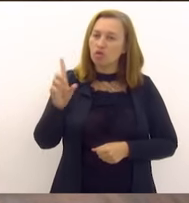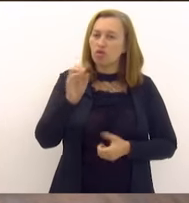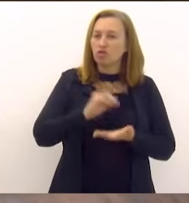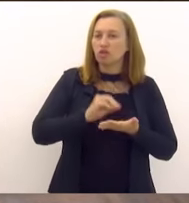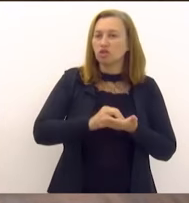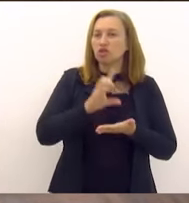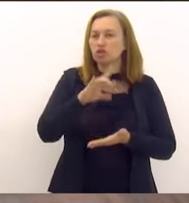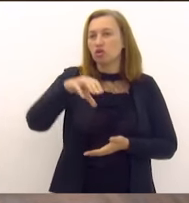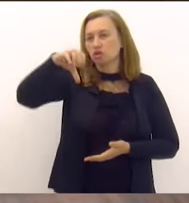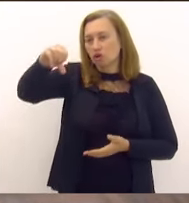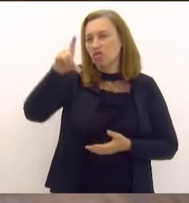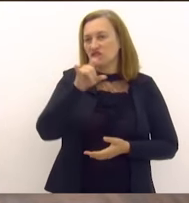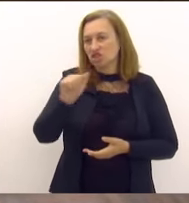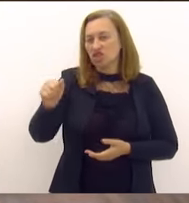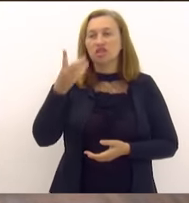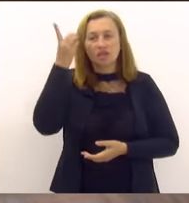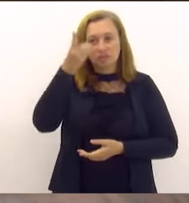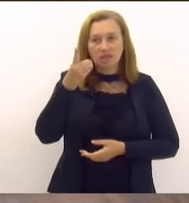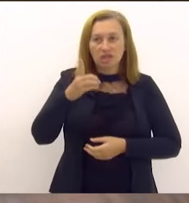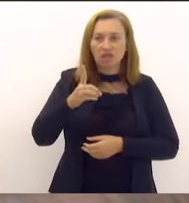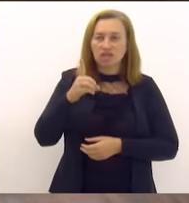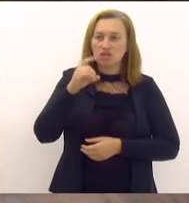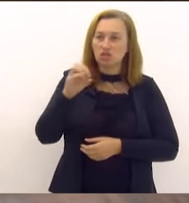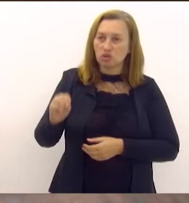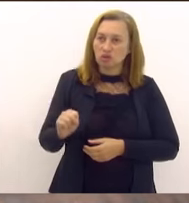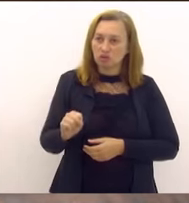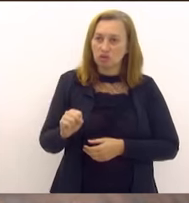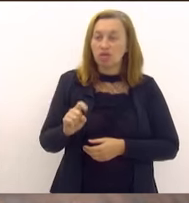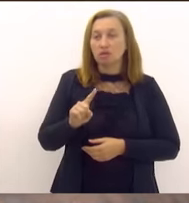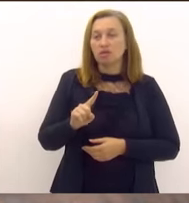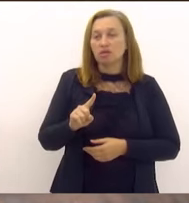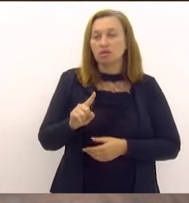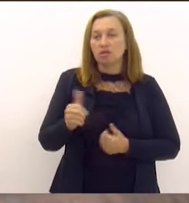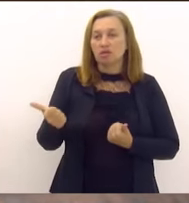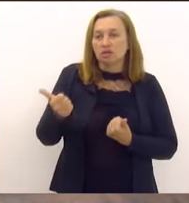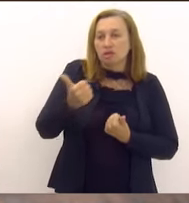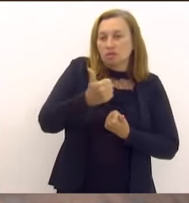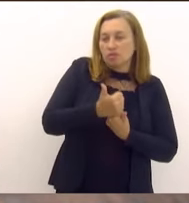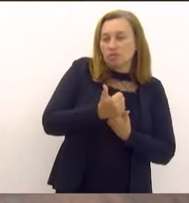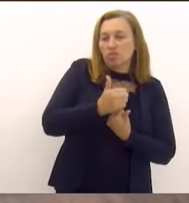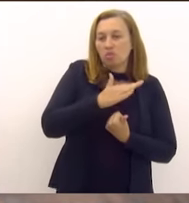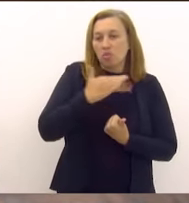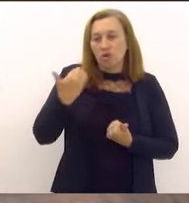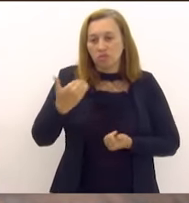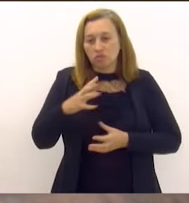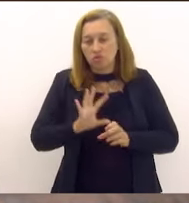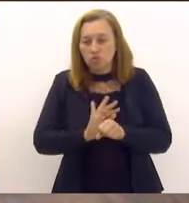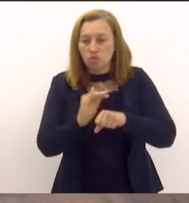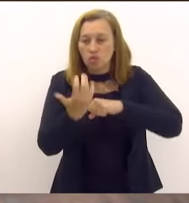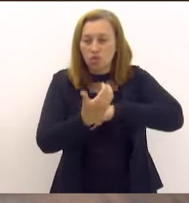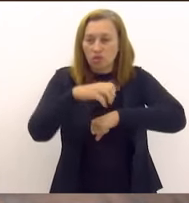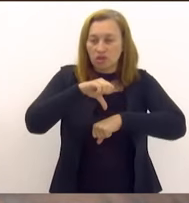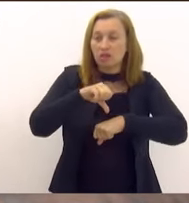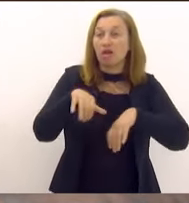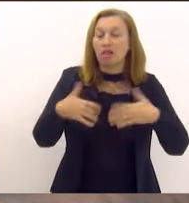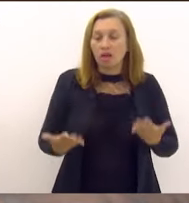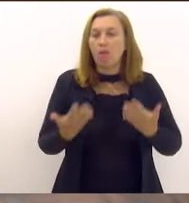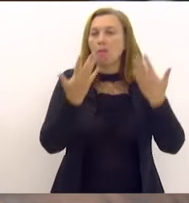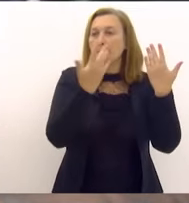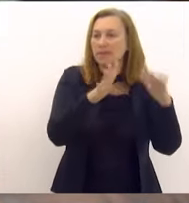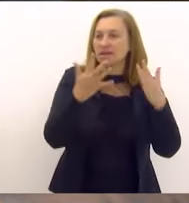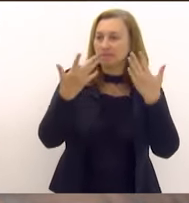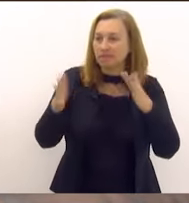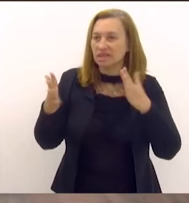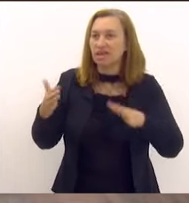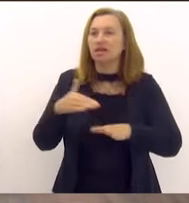9 dias, deputado Dionísio, para a posse, veio a falecer vítima do Covid. Então, quero parabenizar o